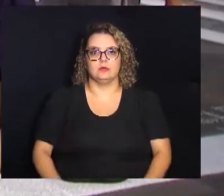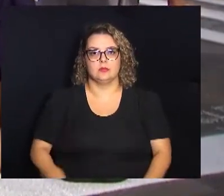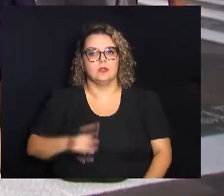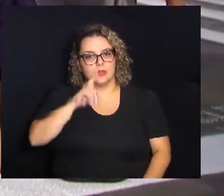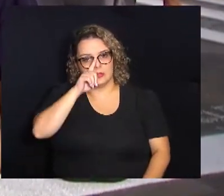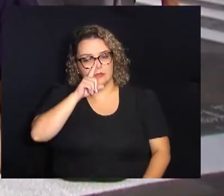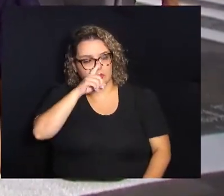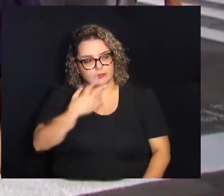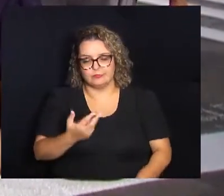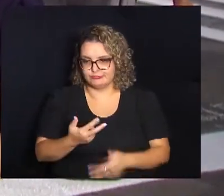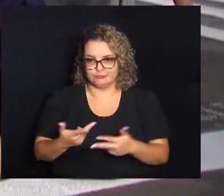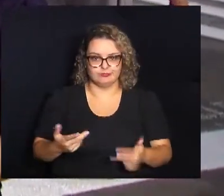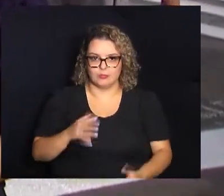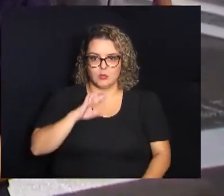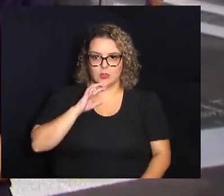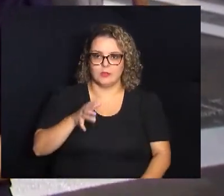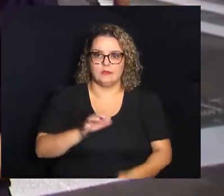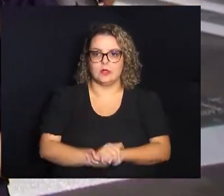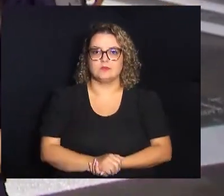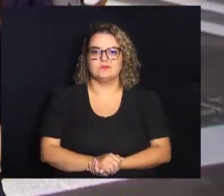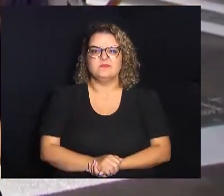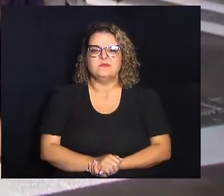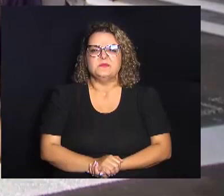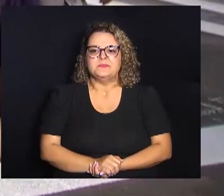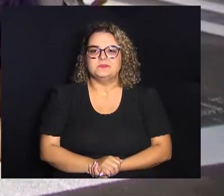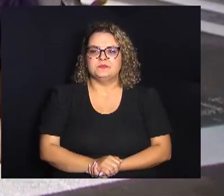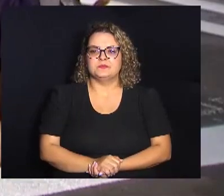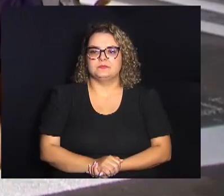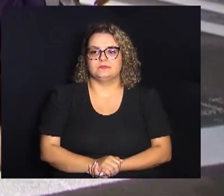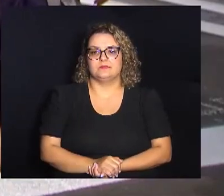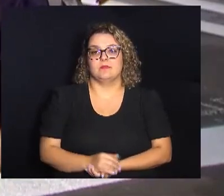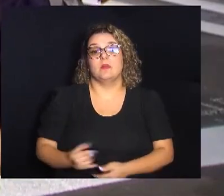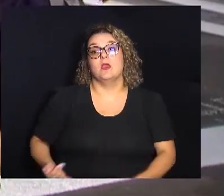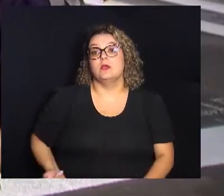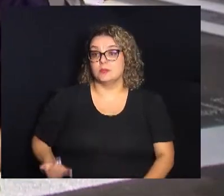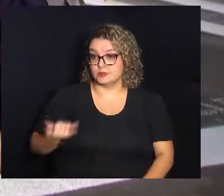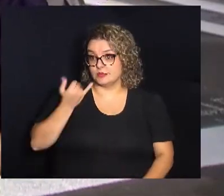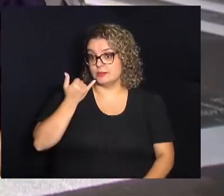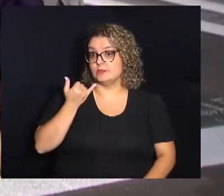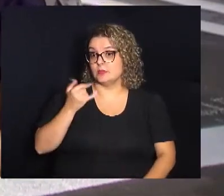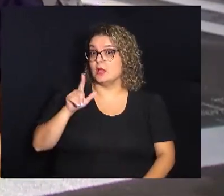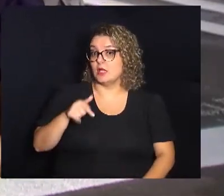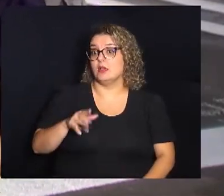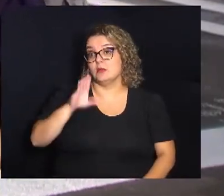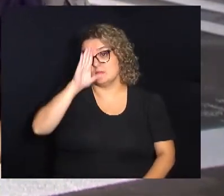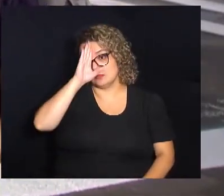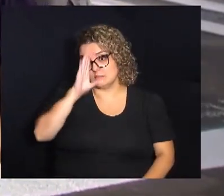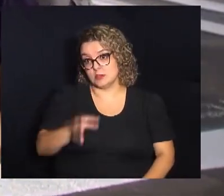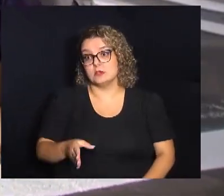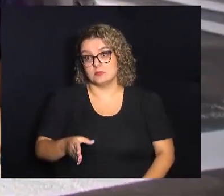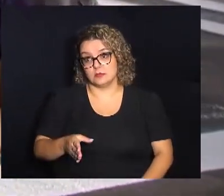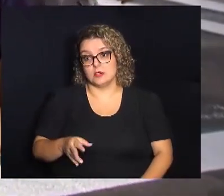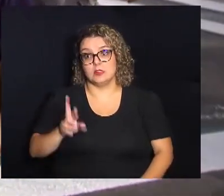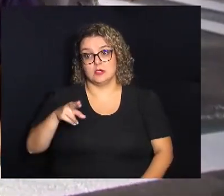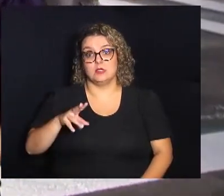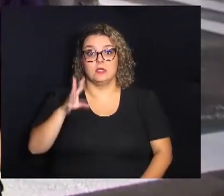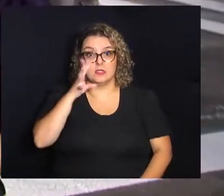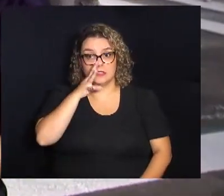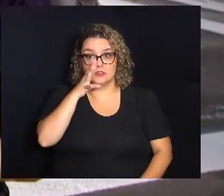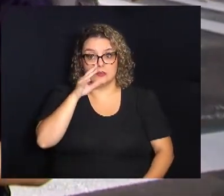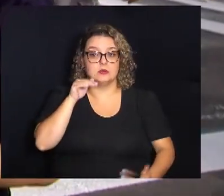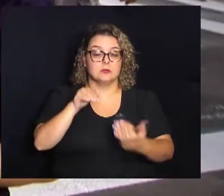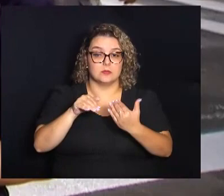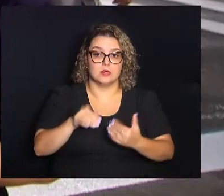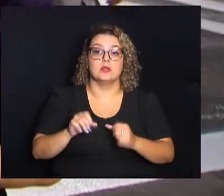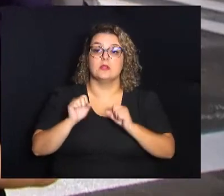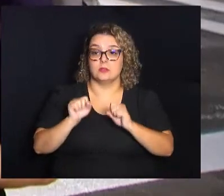uma coisa... surreal, né, o Roberta? celular hoje se configura como uma das principais distrações no trânsito que